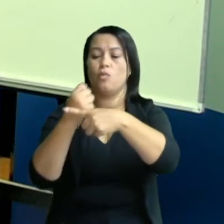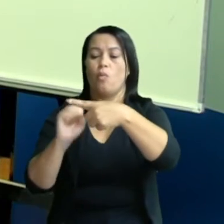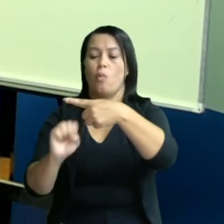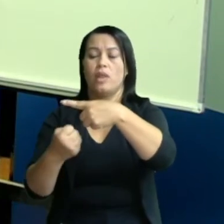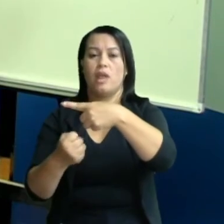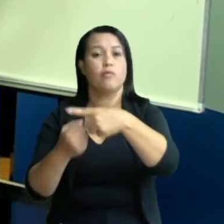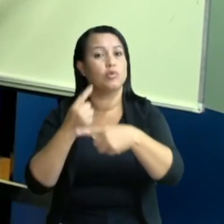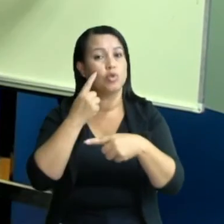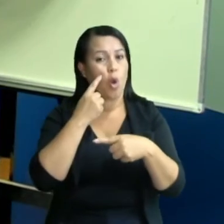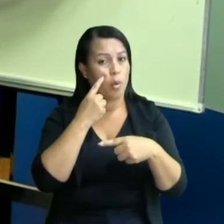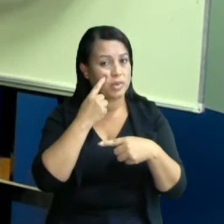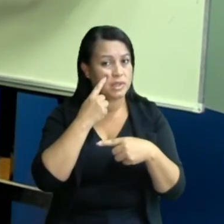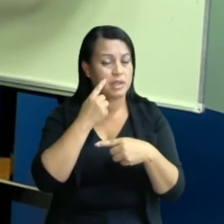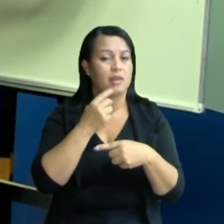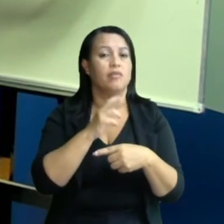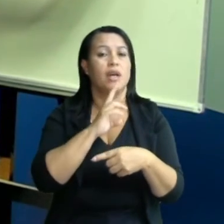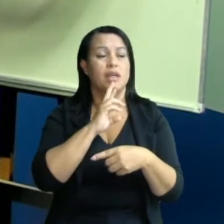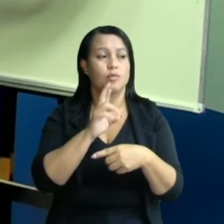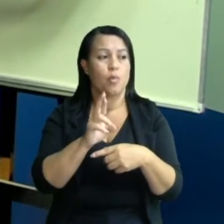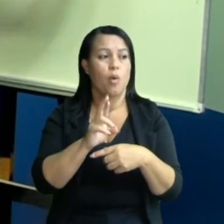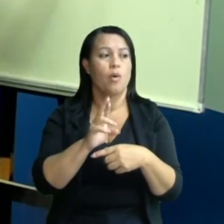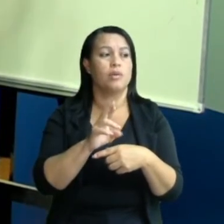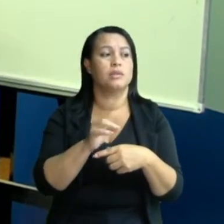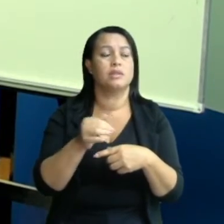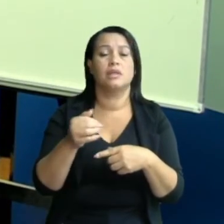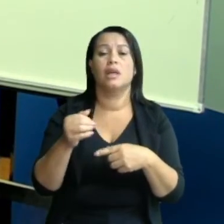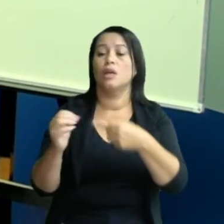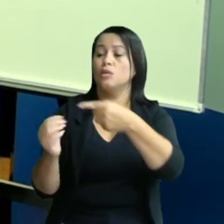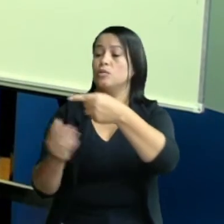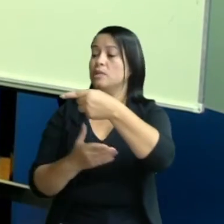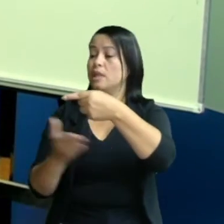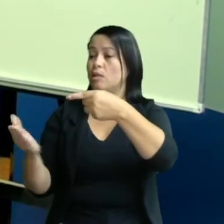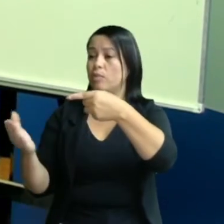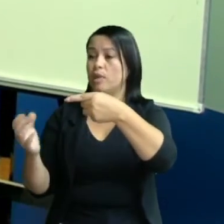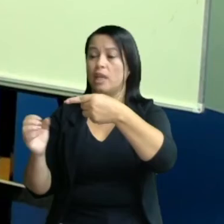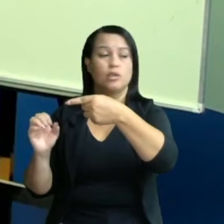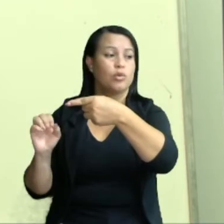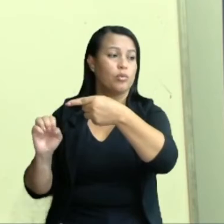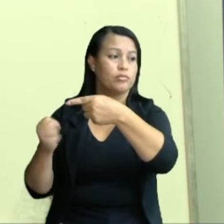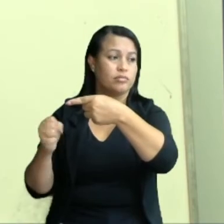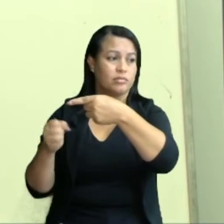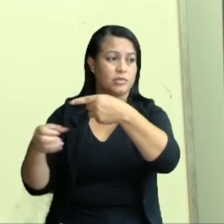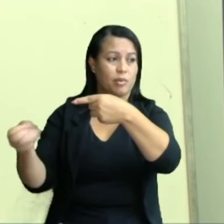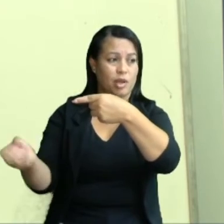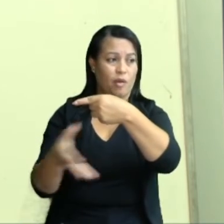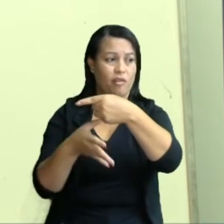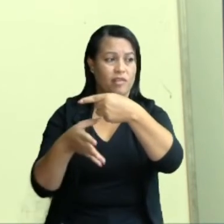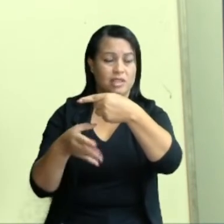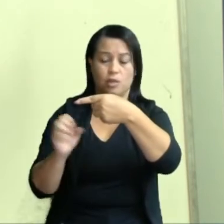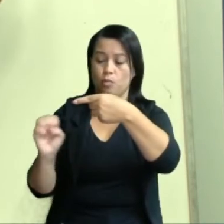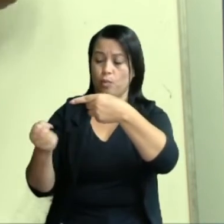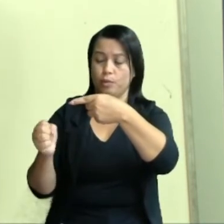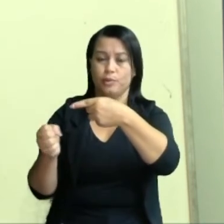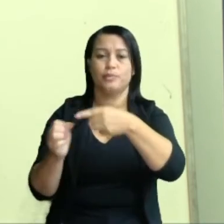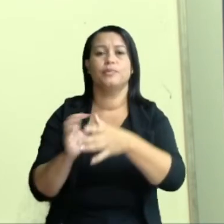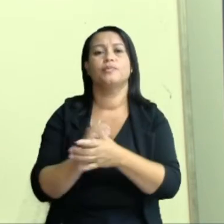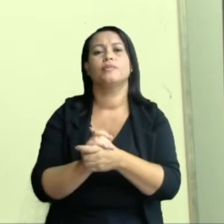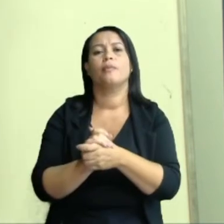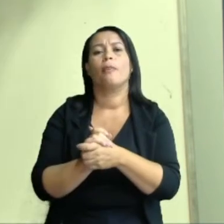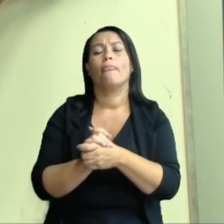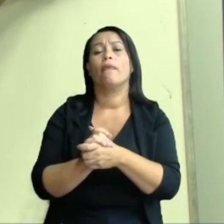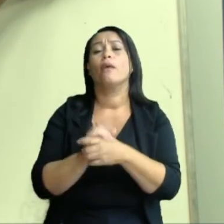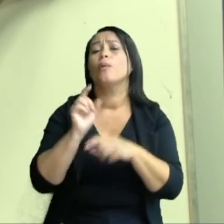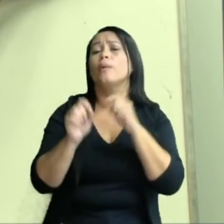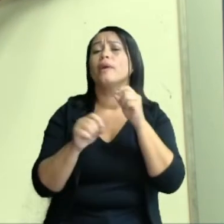Coloco o resultado do meu MMC aqui, ó, no denominador da minha nova fração, tá? E o que